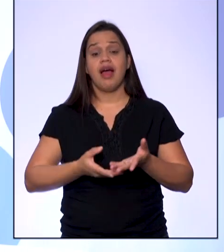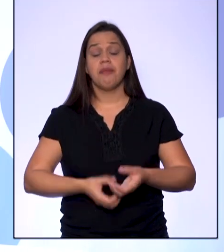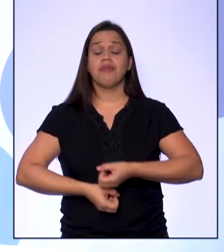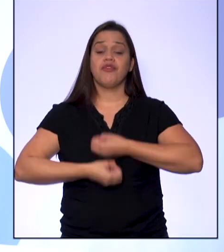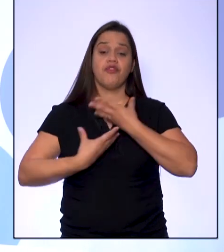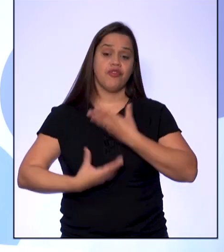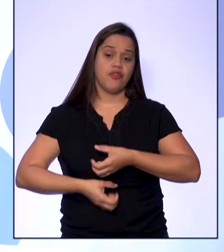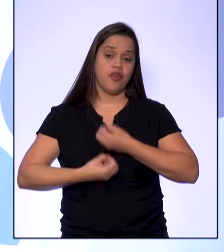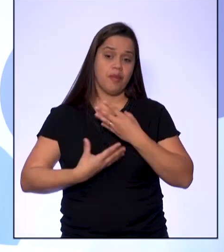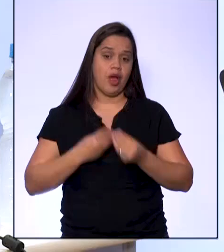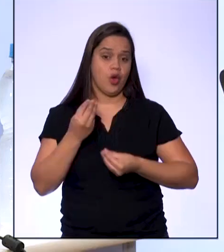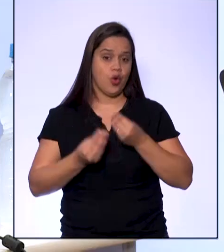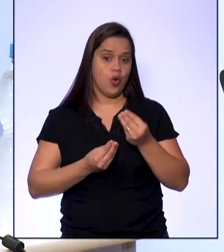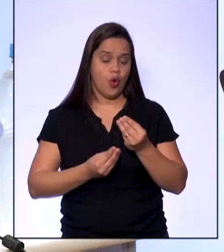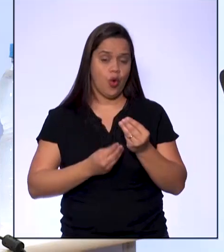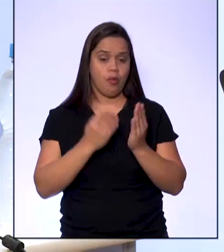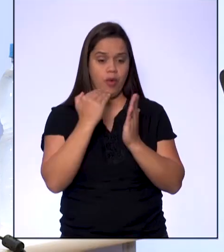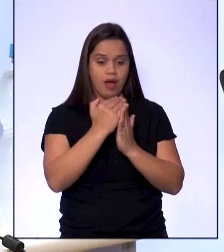feito